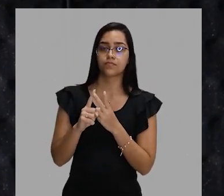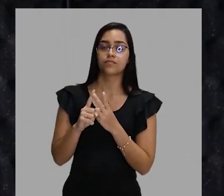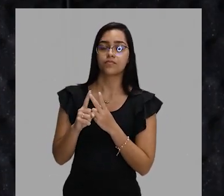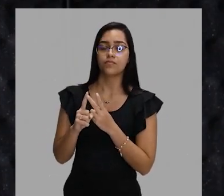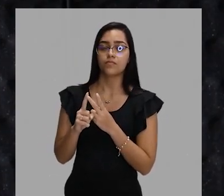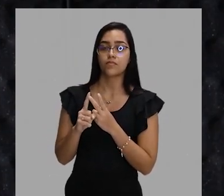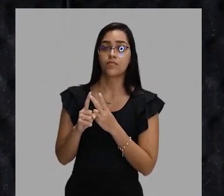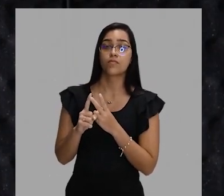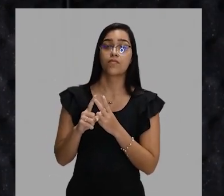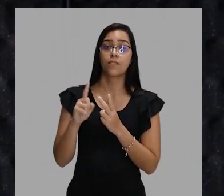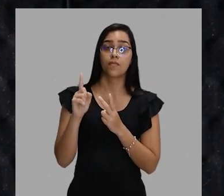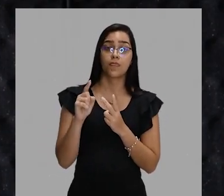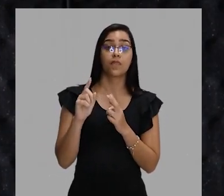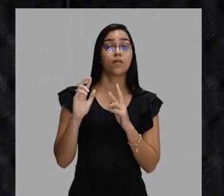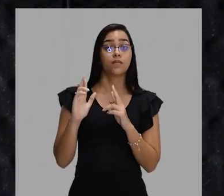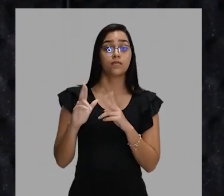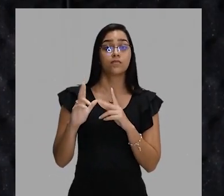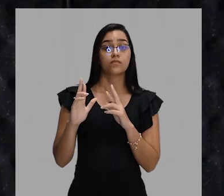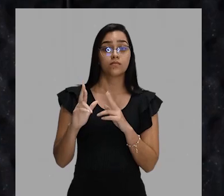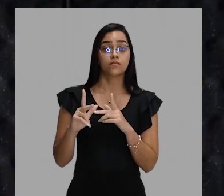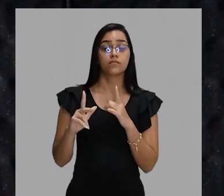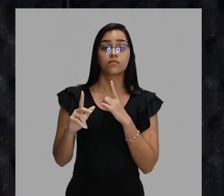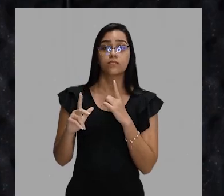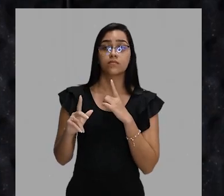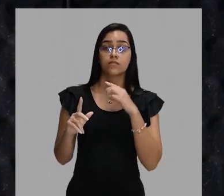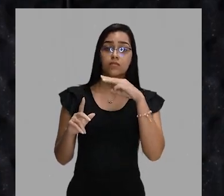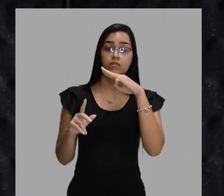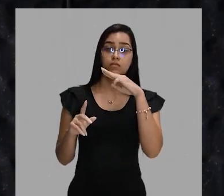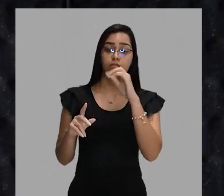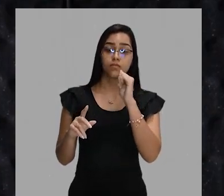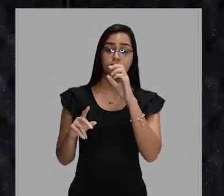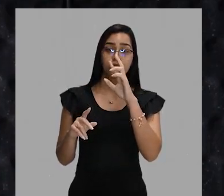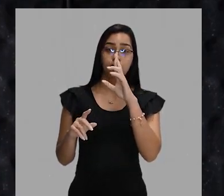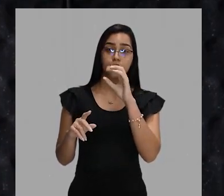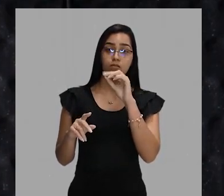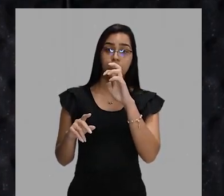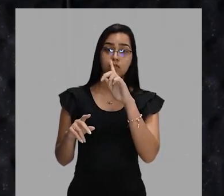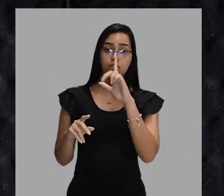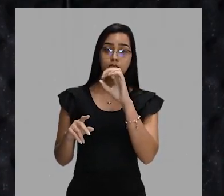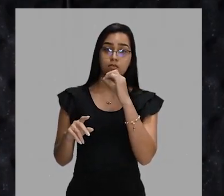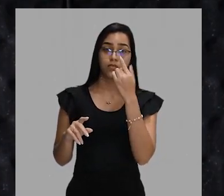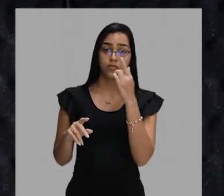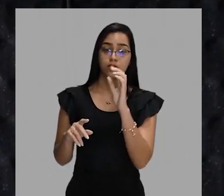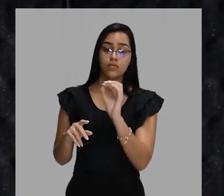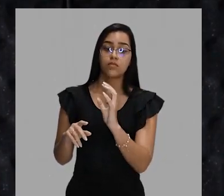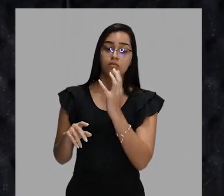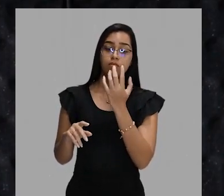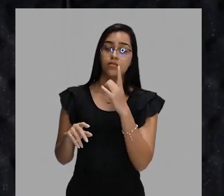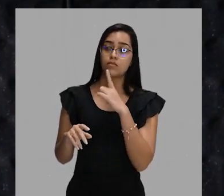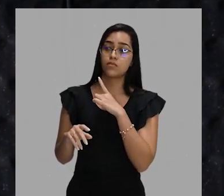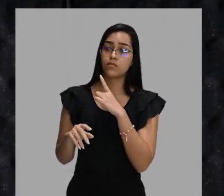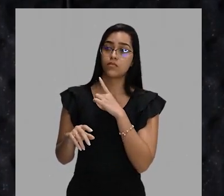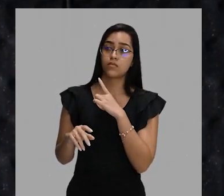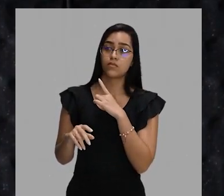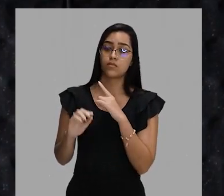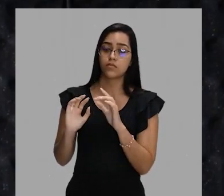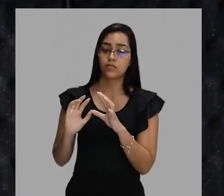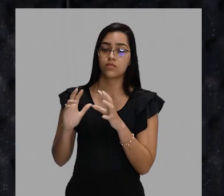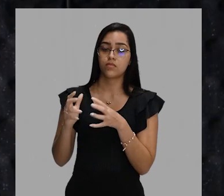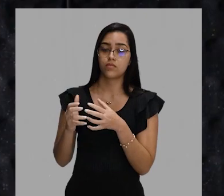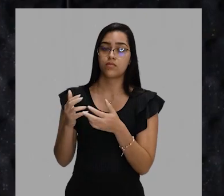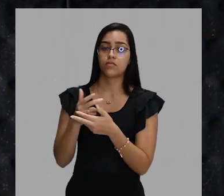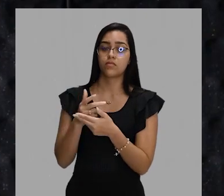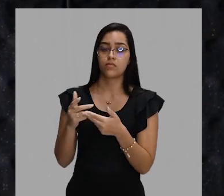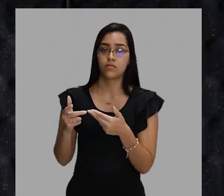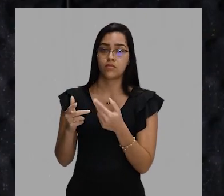cladogênese ela é um pouquinho diferente, seria uma macroevolução. Acontece o seguinte, eu tenho aqui um grupo de